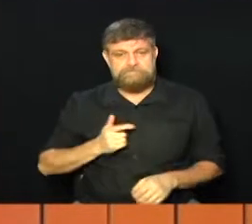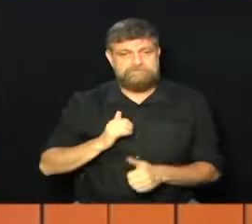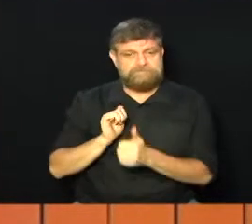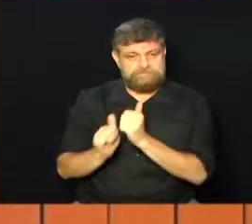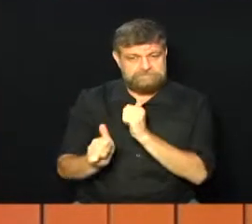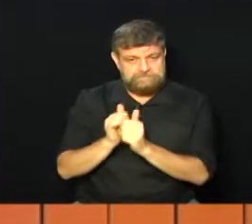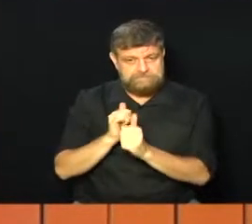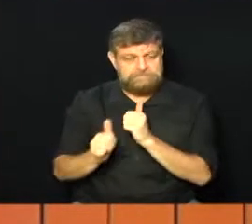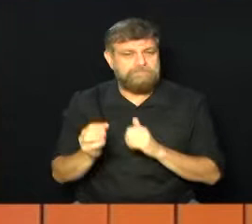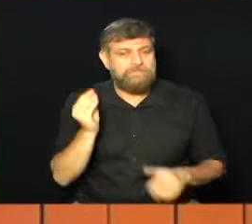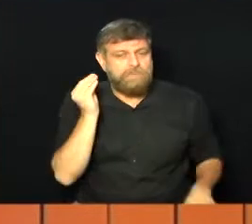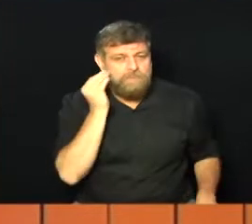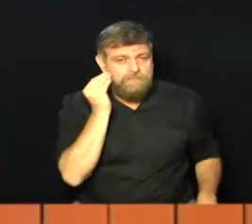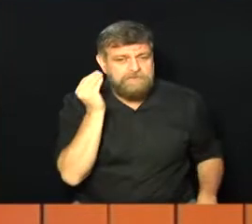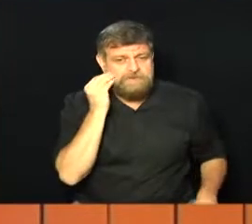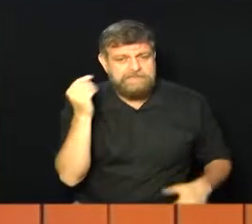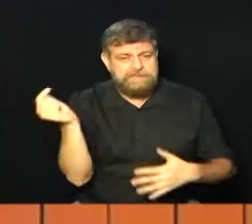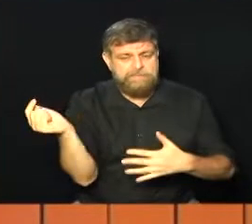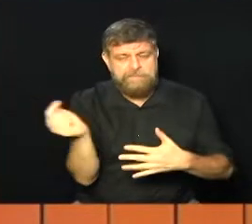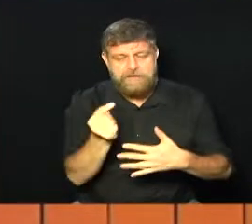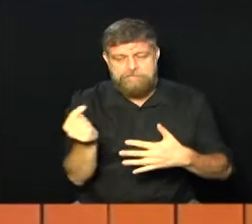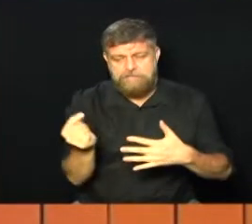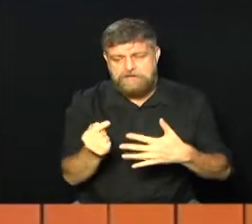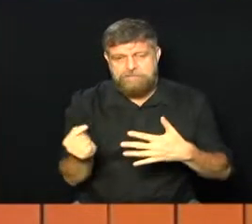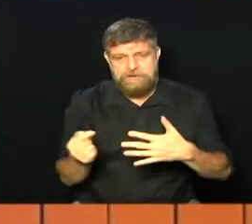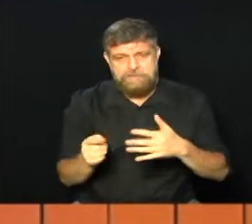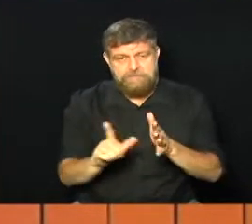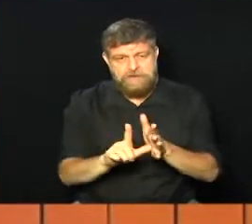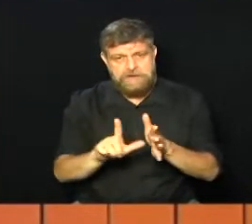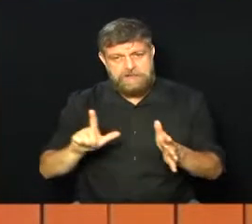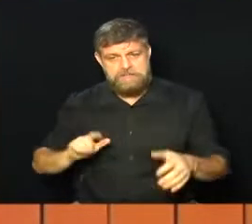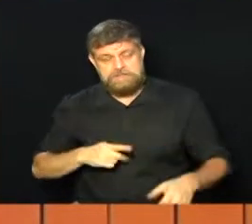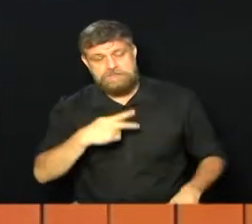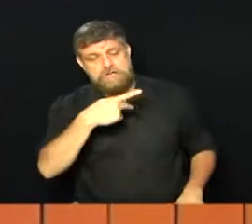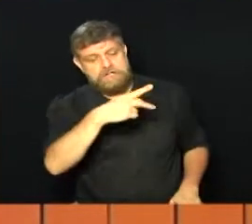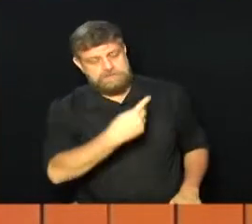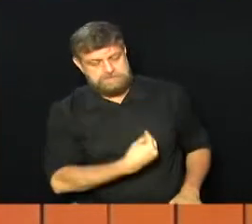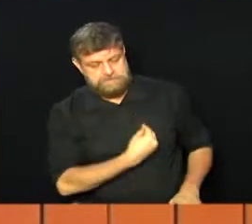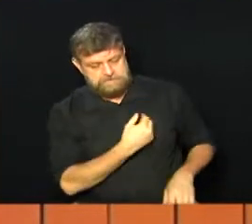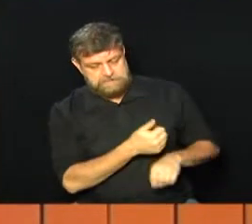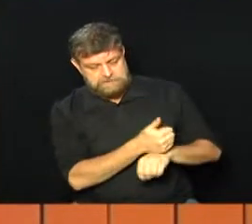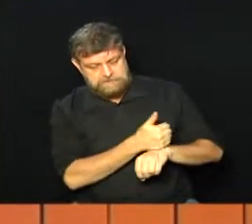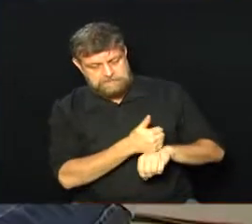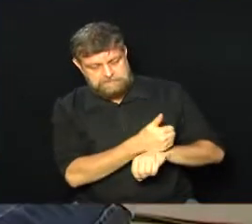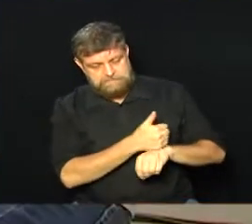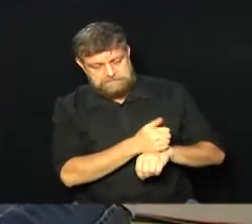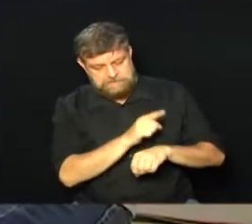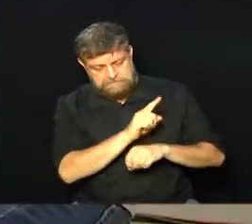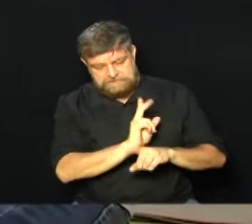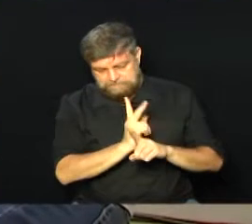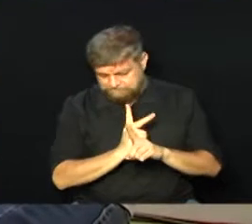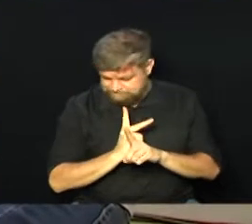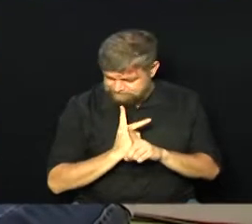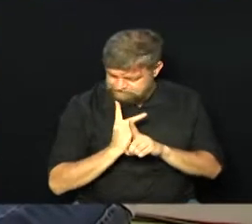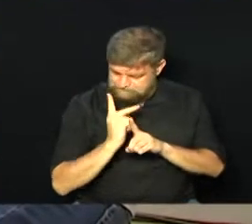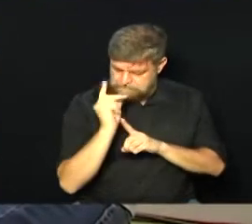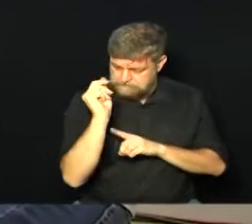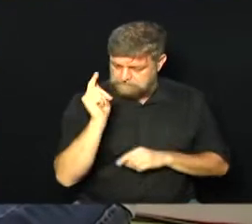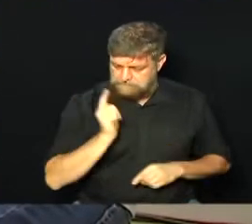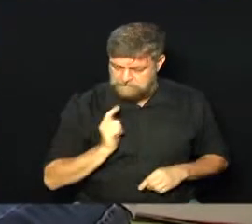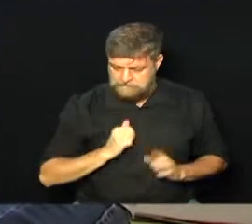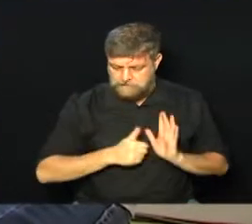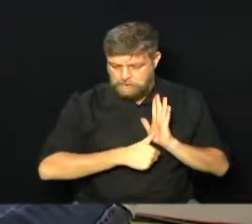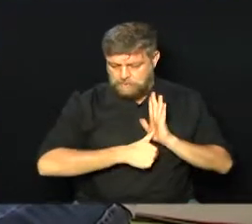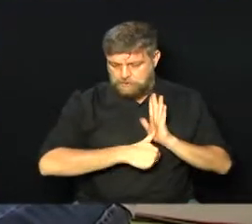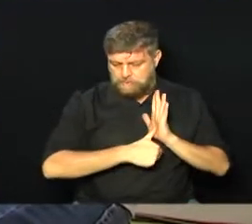as oportunidades, enfim. Mas antes, vamos falar um pouquinho sobre a sua carreira, Eduardo, que foi bastante vitoriosa por grandes clubes do